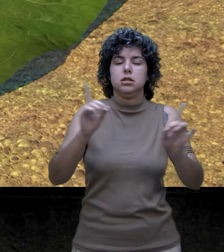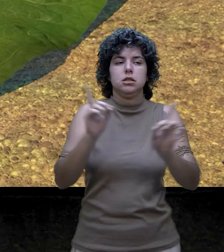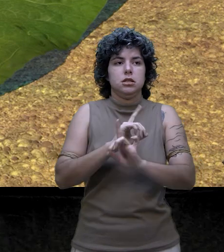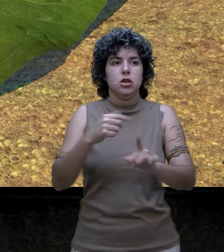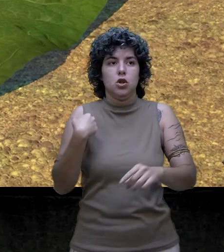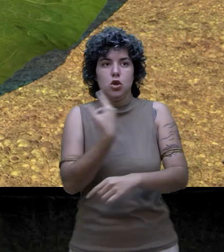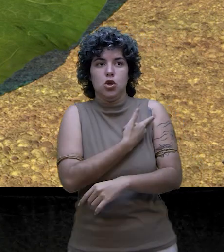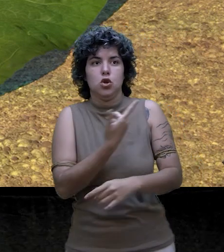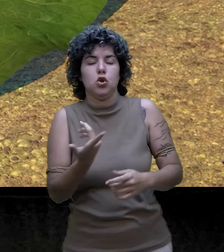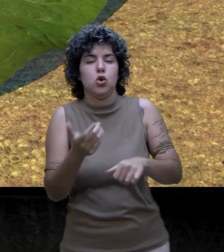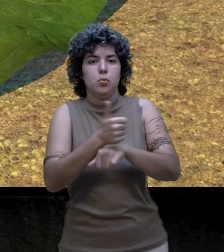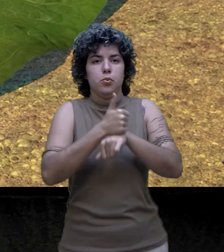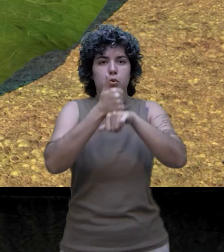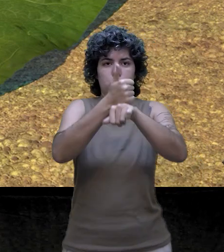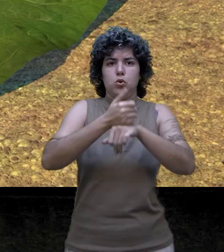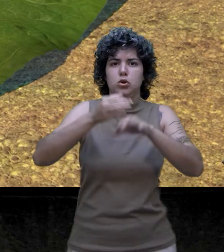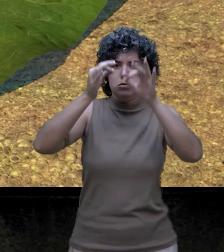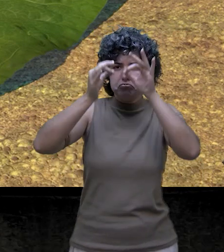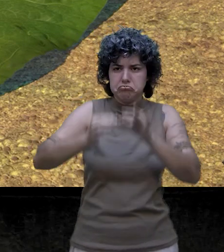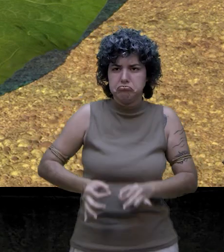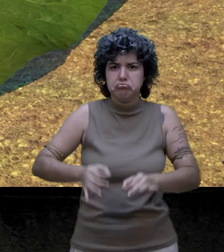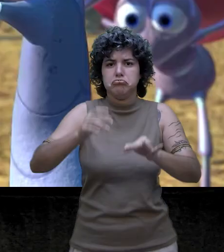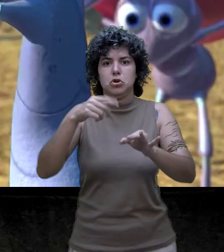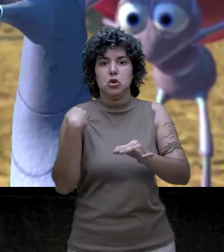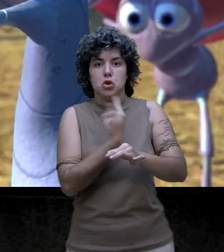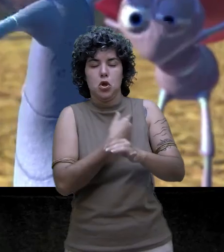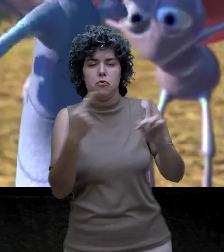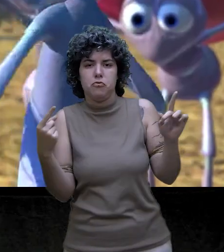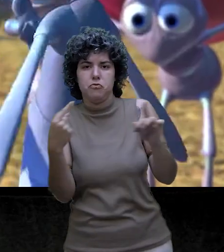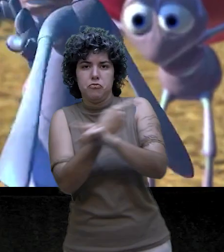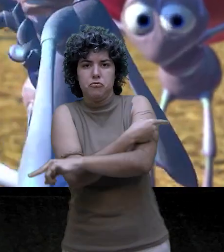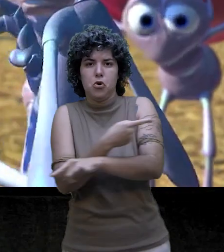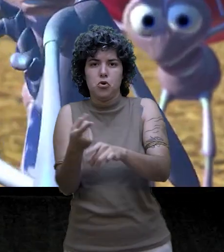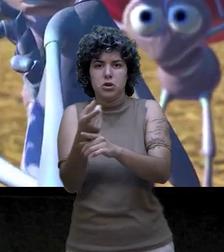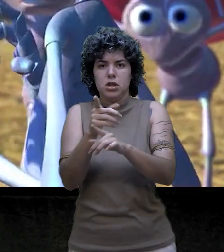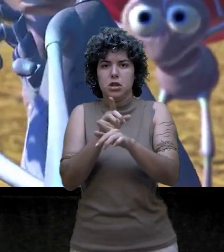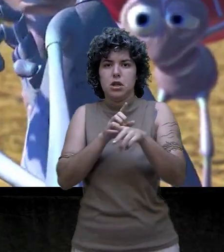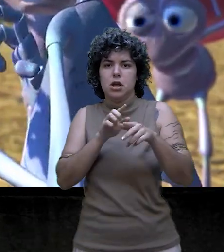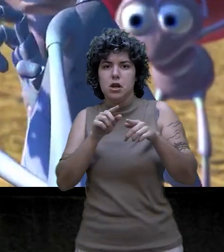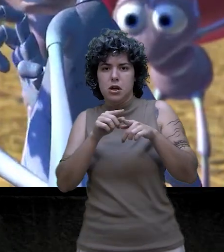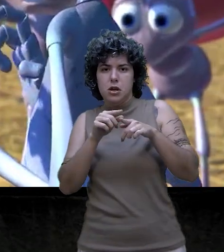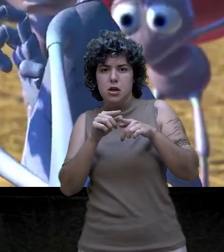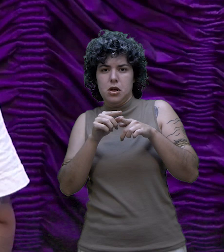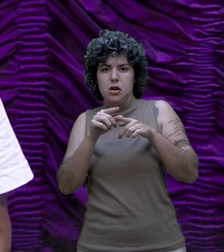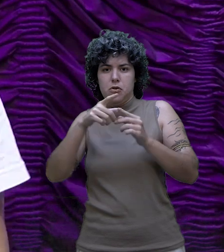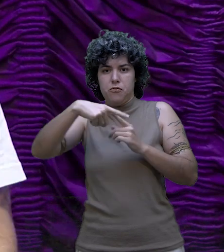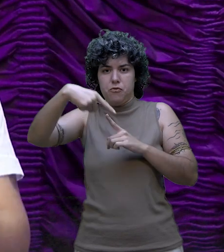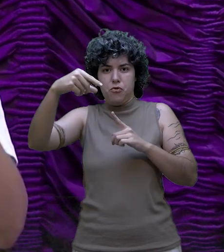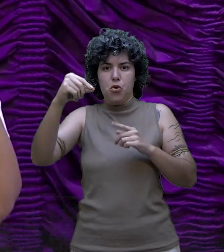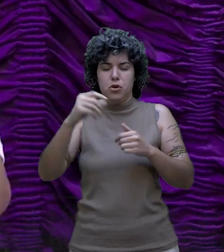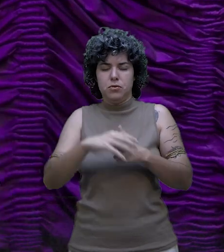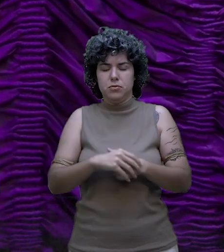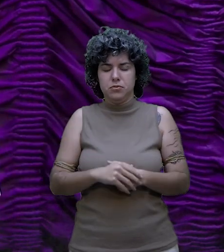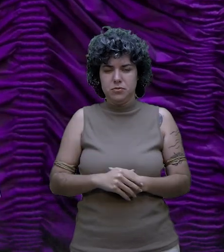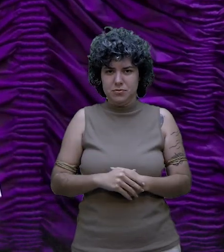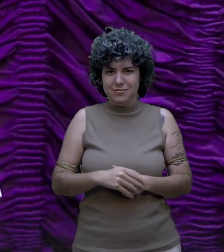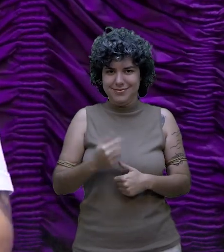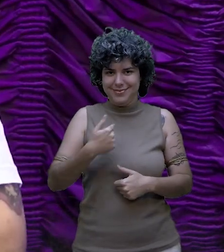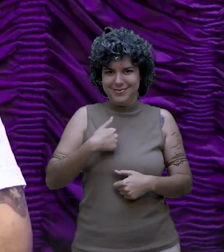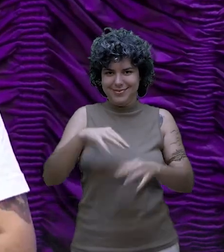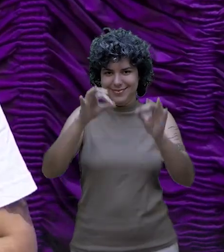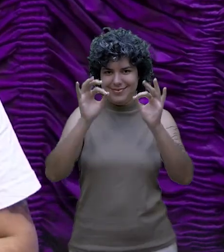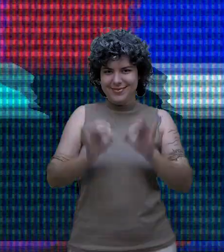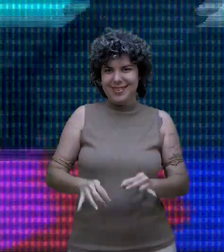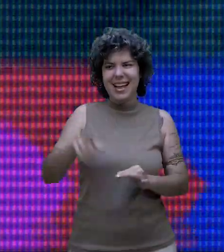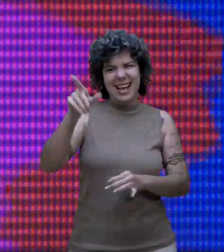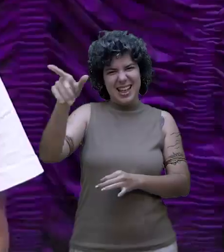Fiquem calmos, vamos dar a volta na folha. Dar a volta na folha? Eu acho que não vai. Eu tenho certeza que ela